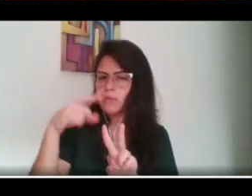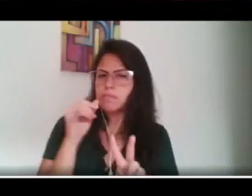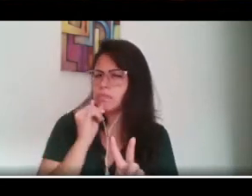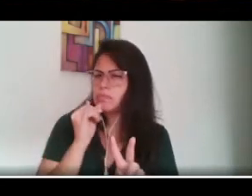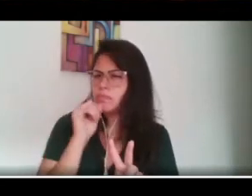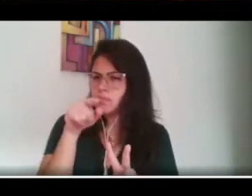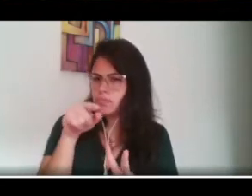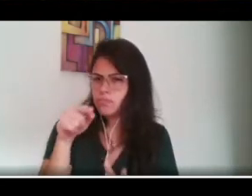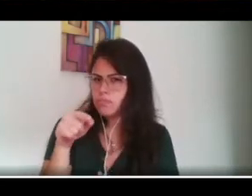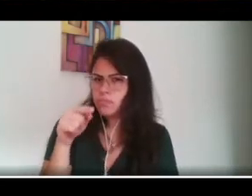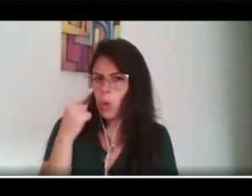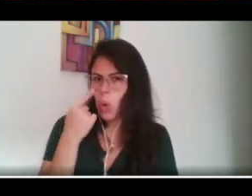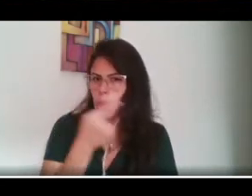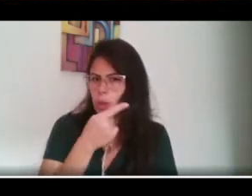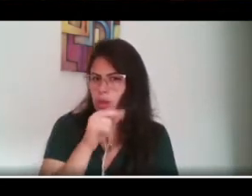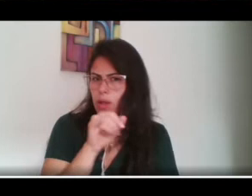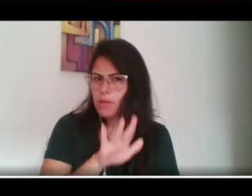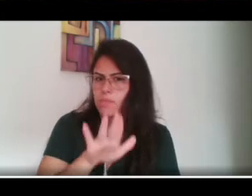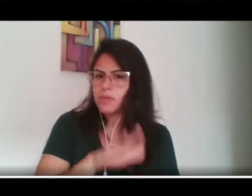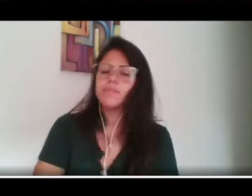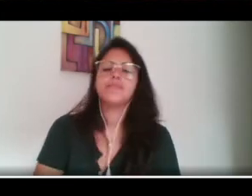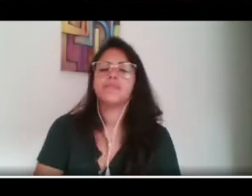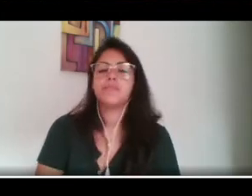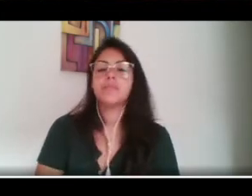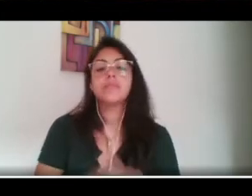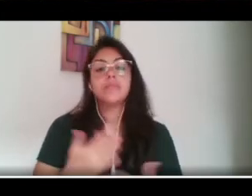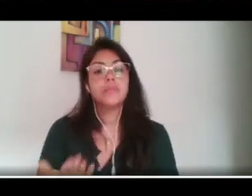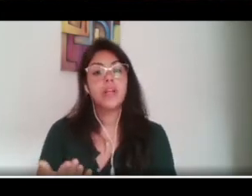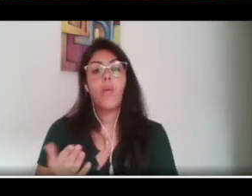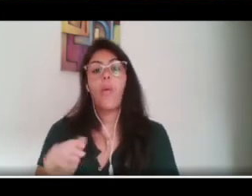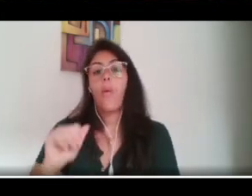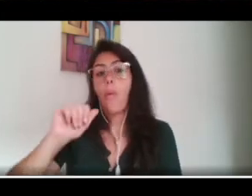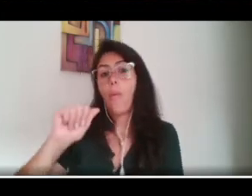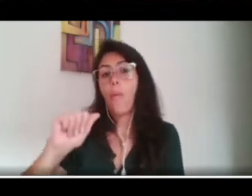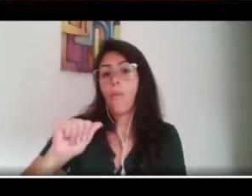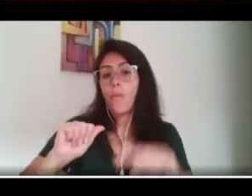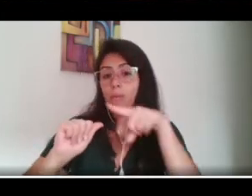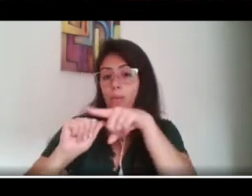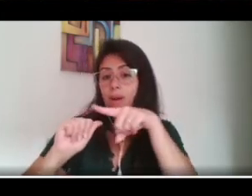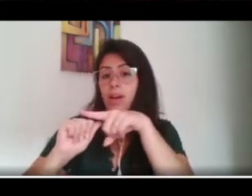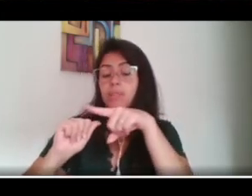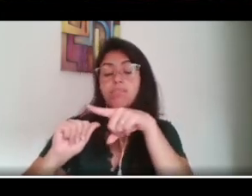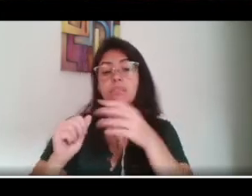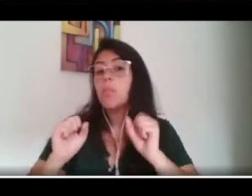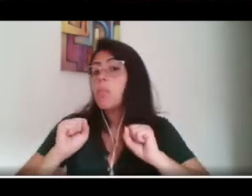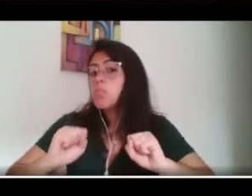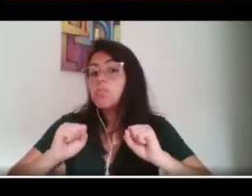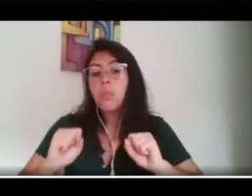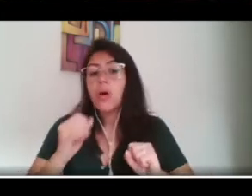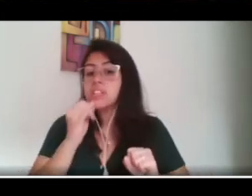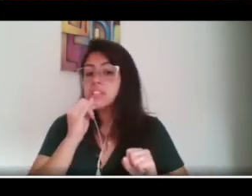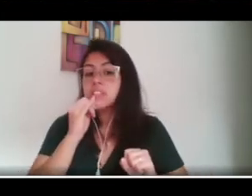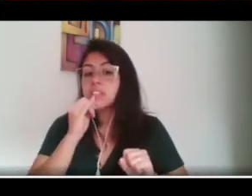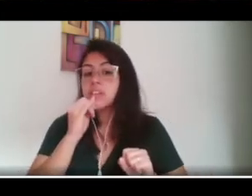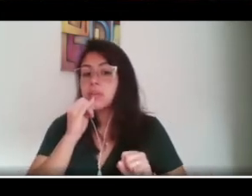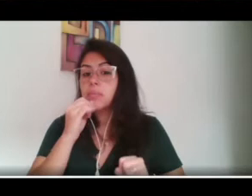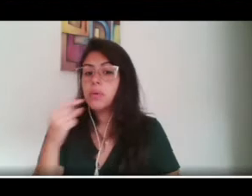certo? O vetor aceleração, ele pode ser um vetor que aponta nessa direção, ó.